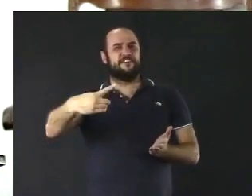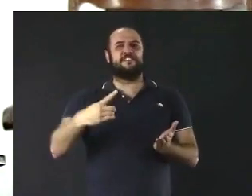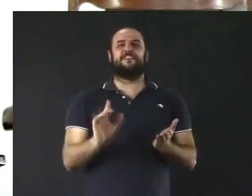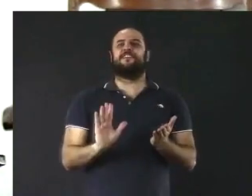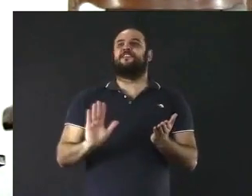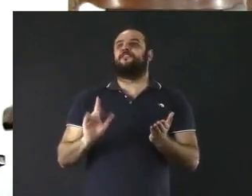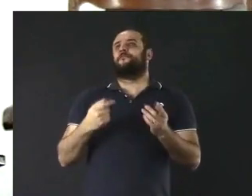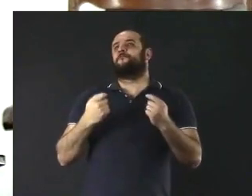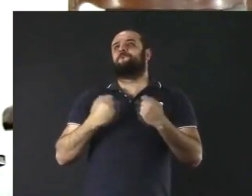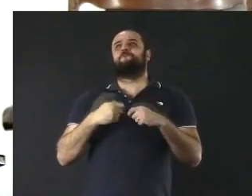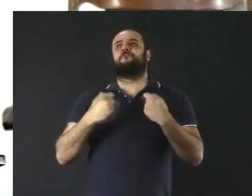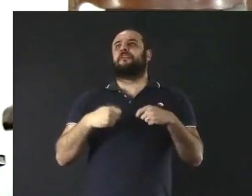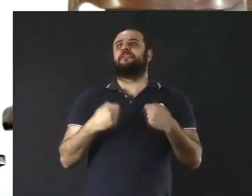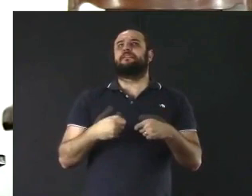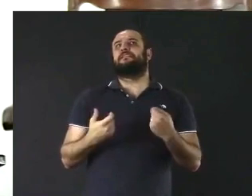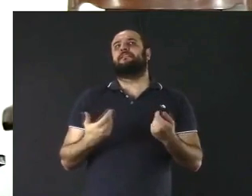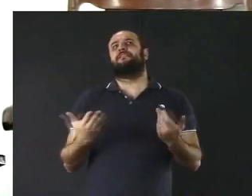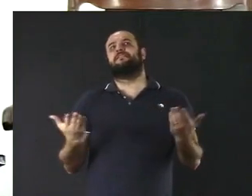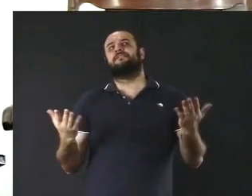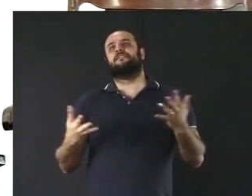precisamos nos